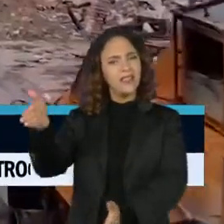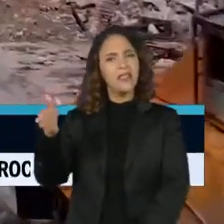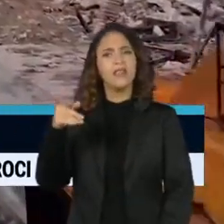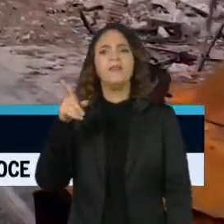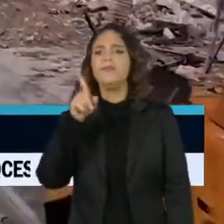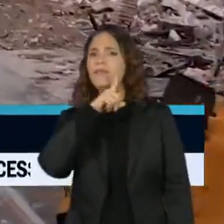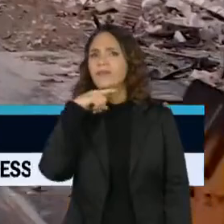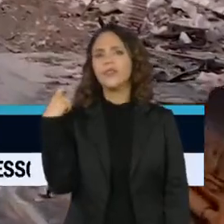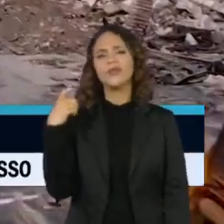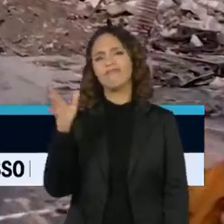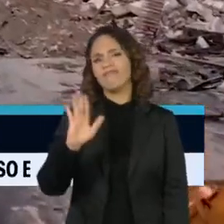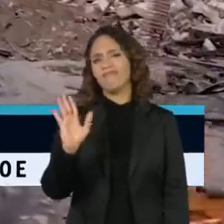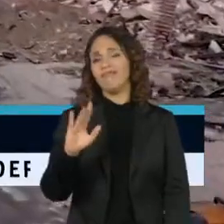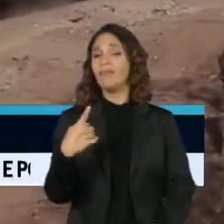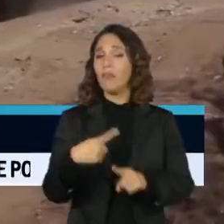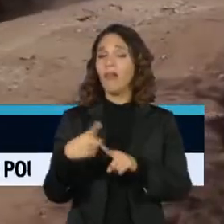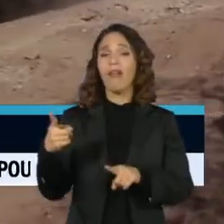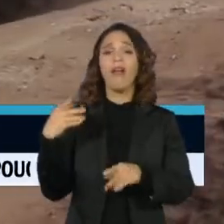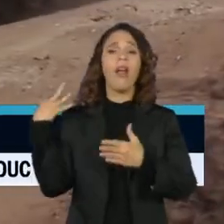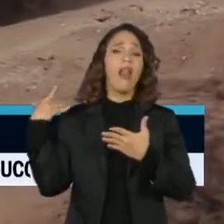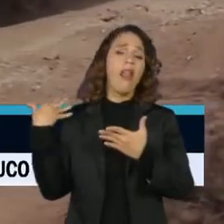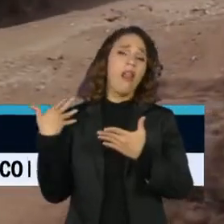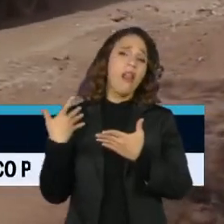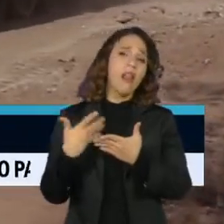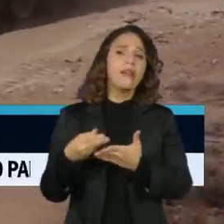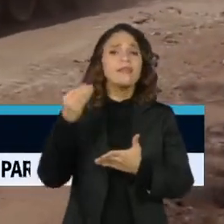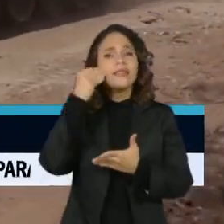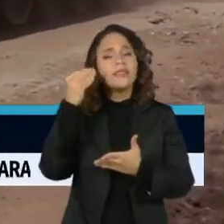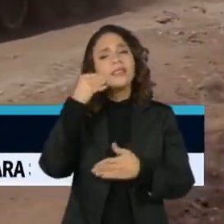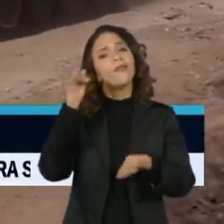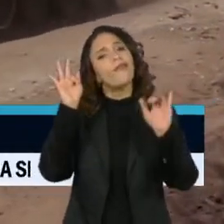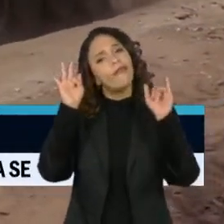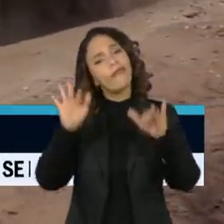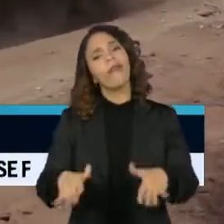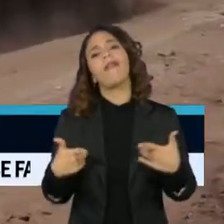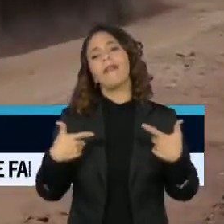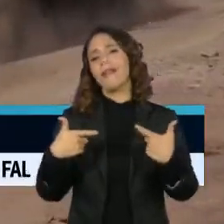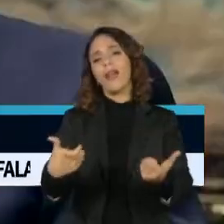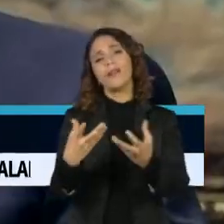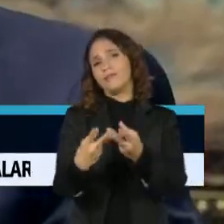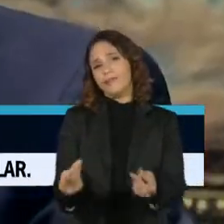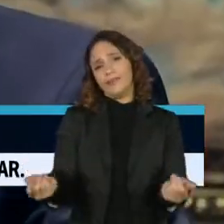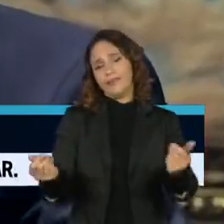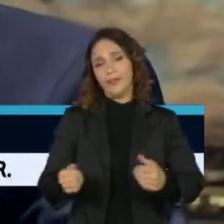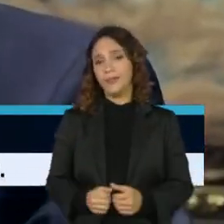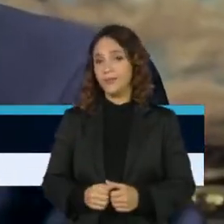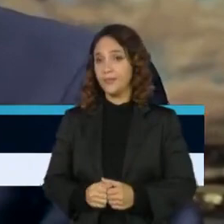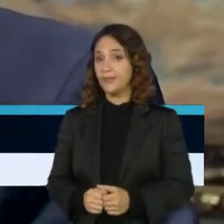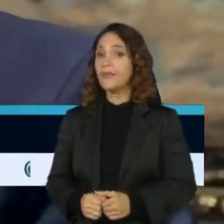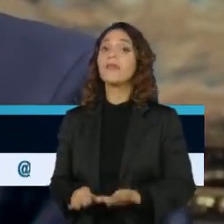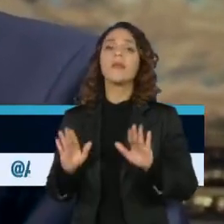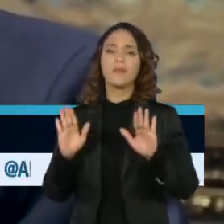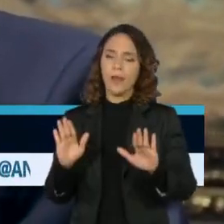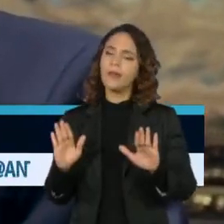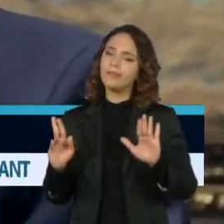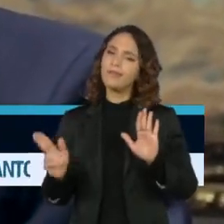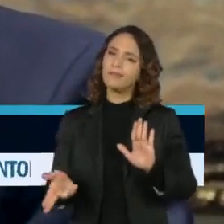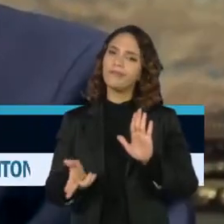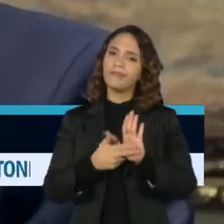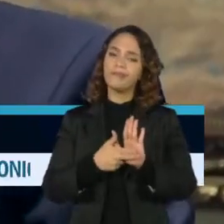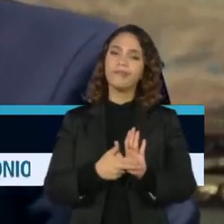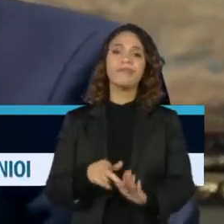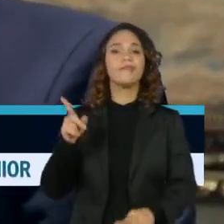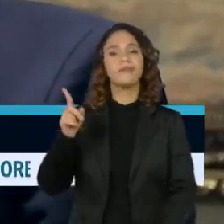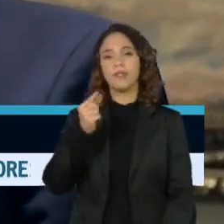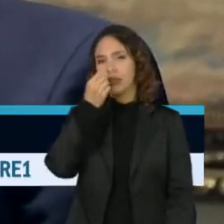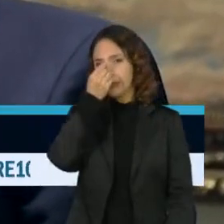o que acabaria por jogar no lixo as chances de colocar um fim ao conflito. Mas Macron admitiu que Vladimir Putin